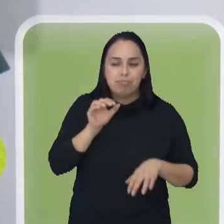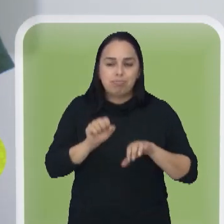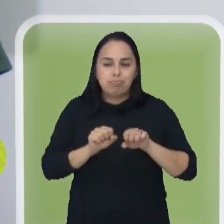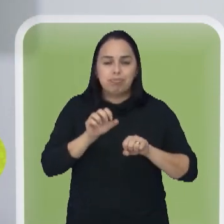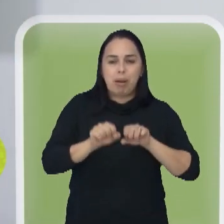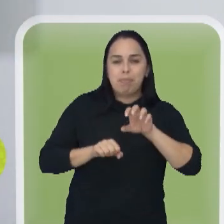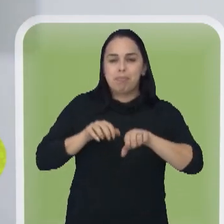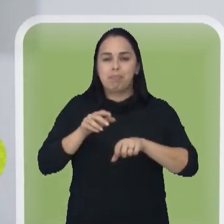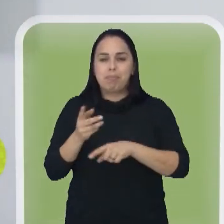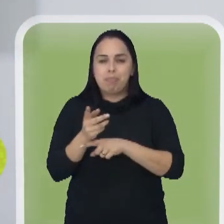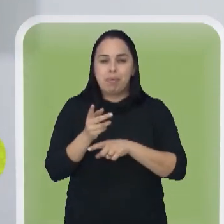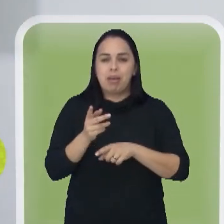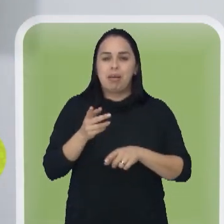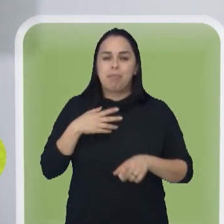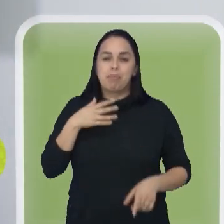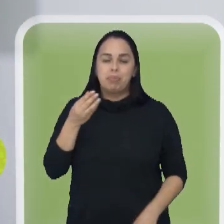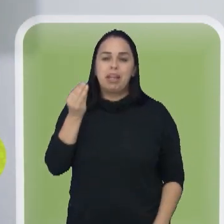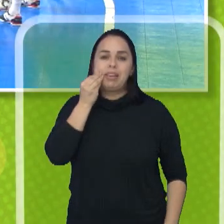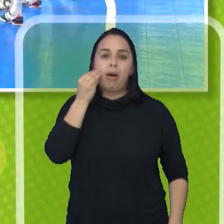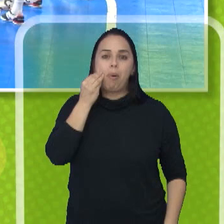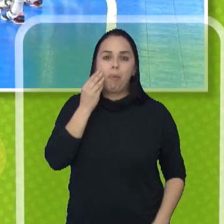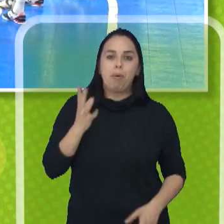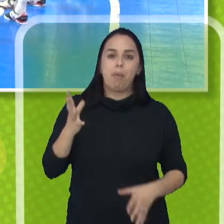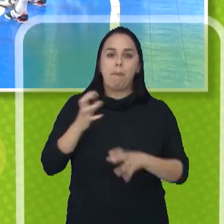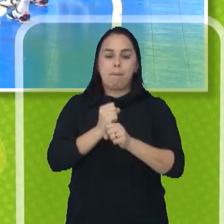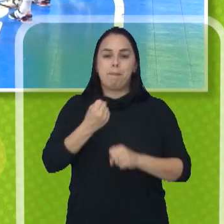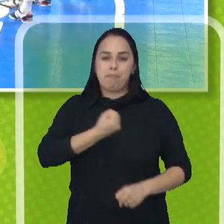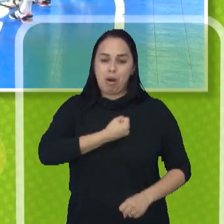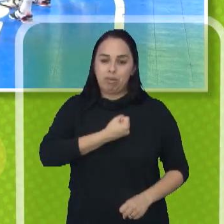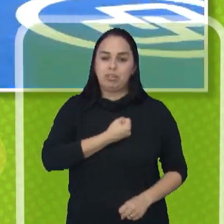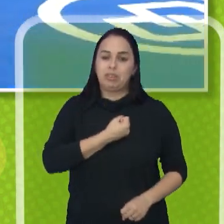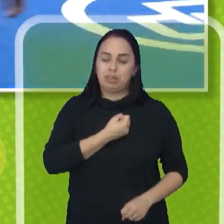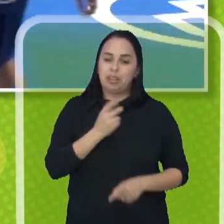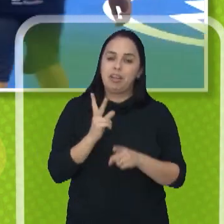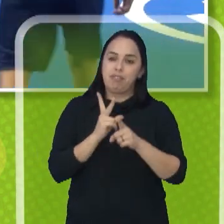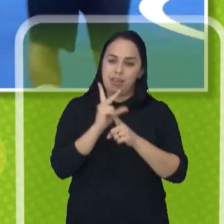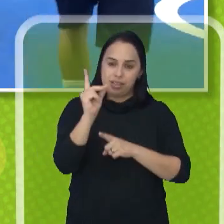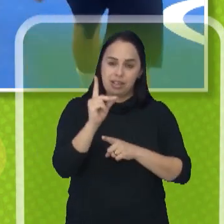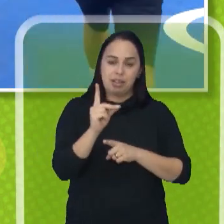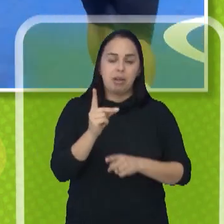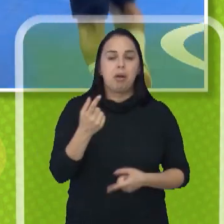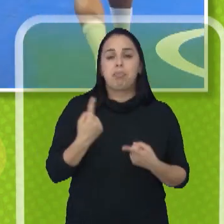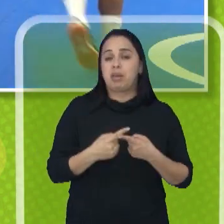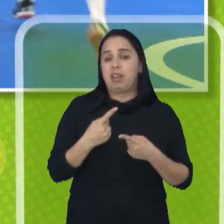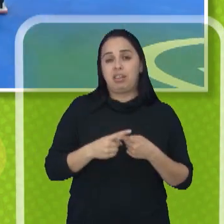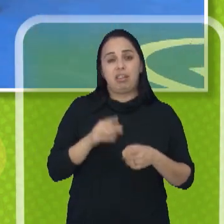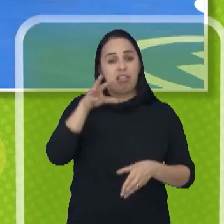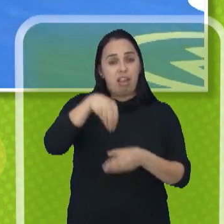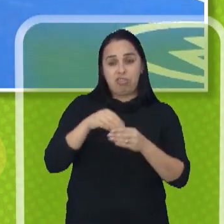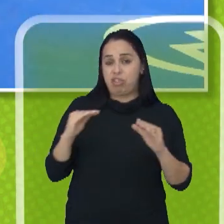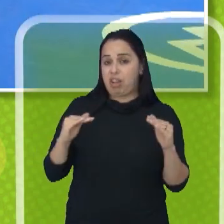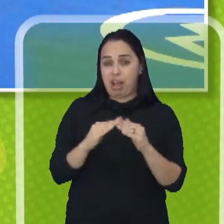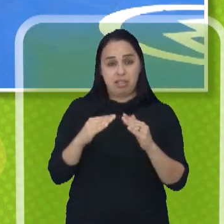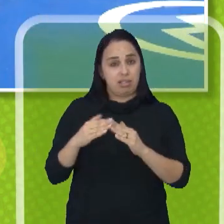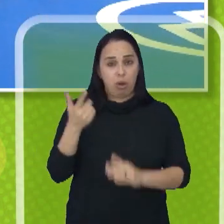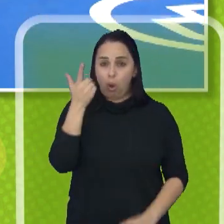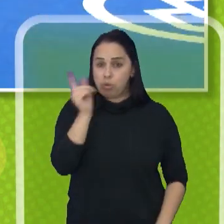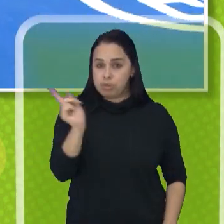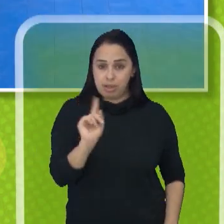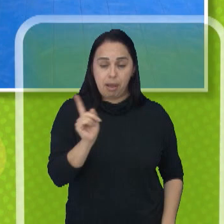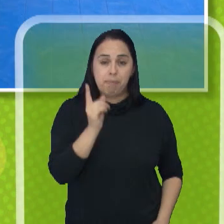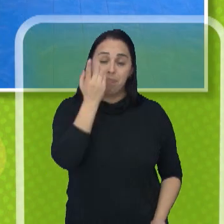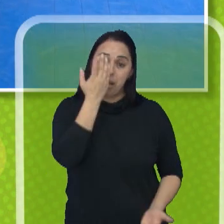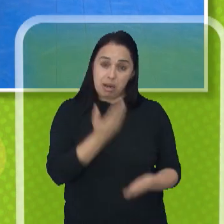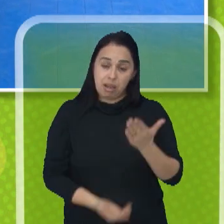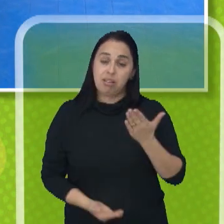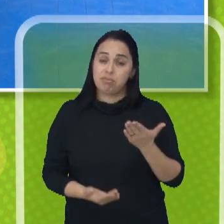pontos, trazer a vitória na bagagem, já que não conseguiu fazer em casa, perdeu a chance de conseguir